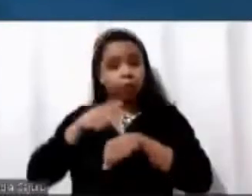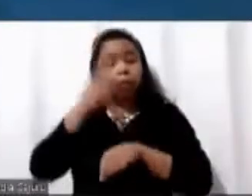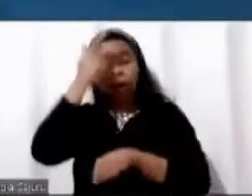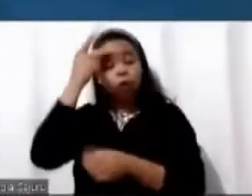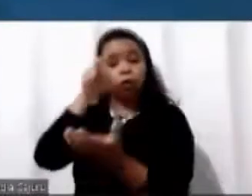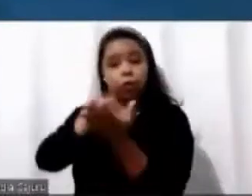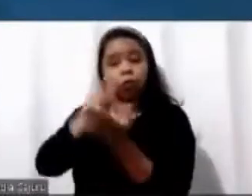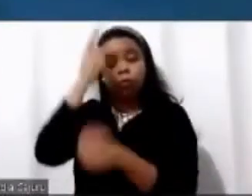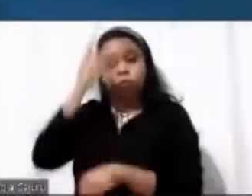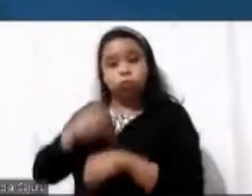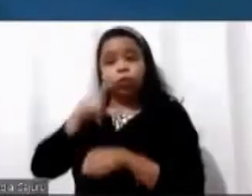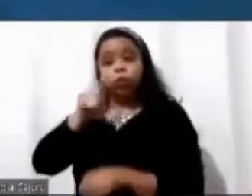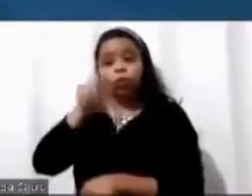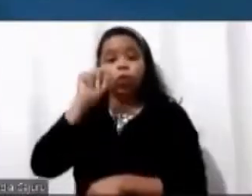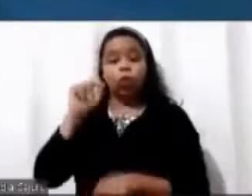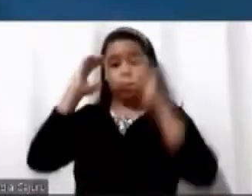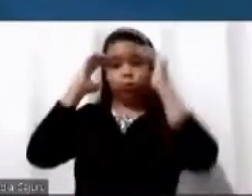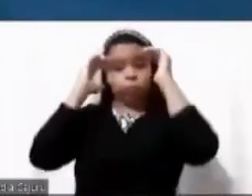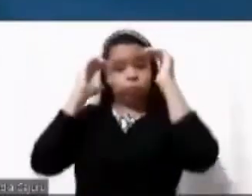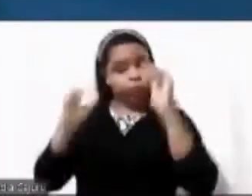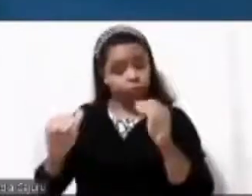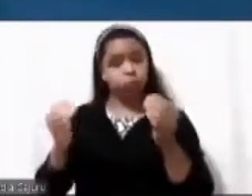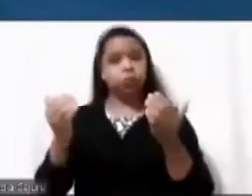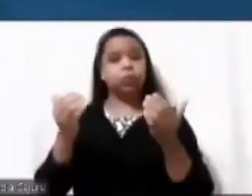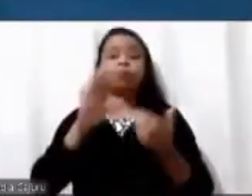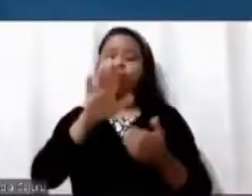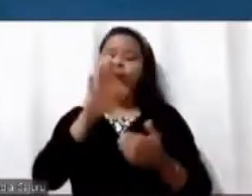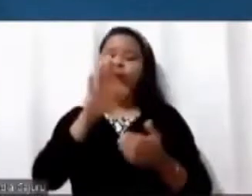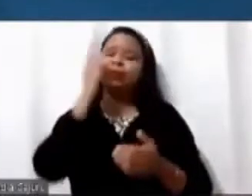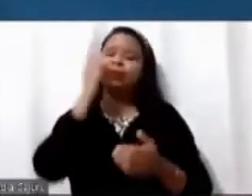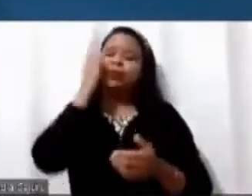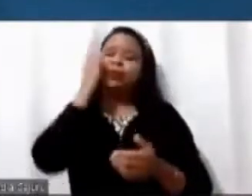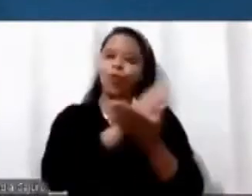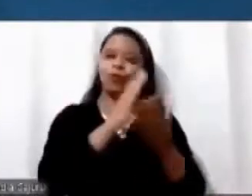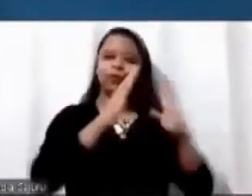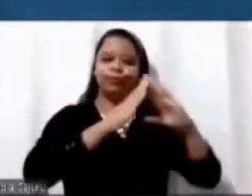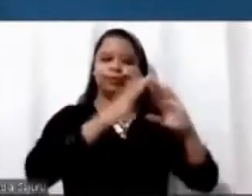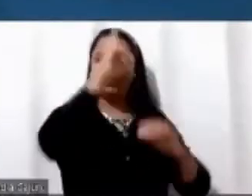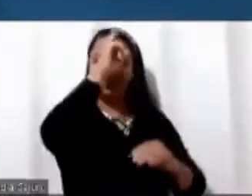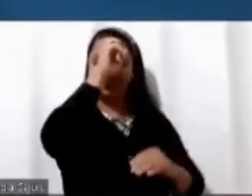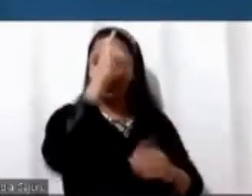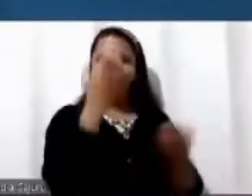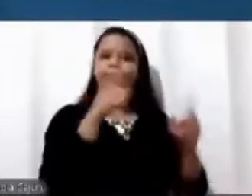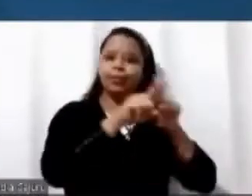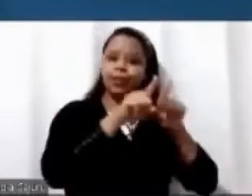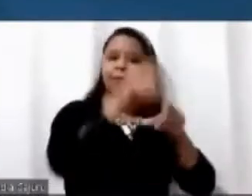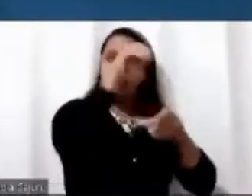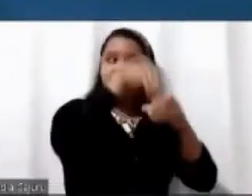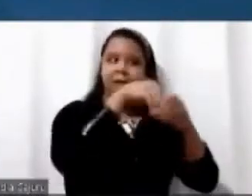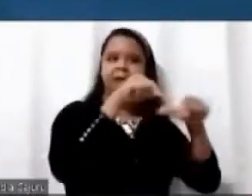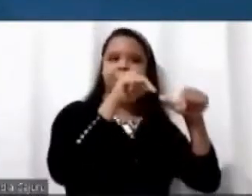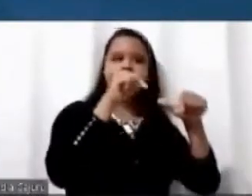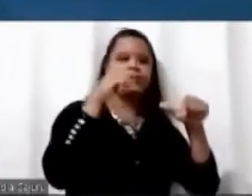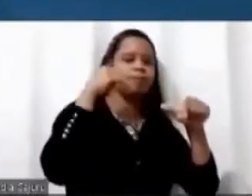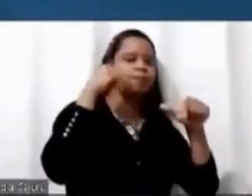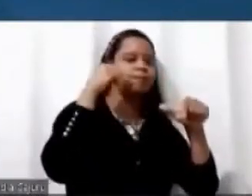paciente, infelizmente, ainda alguns hospitais e funcionários negam ao paciente o